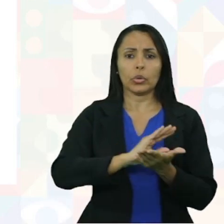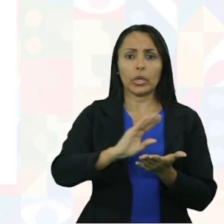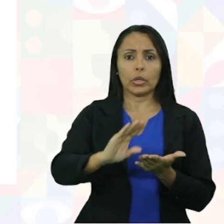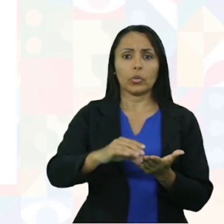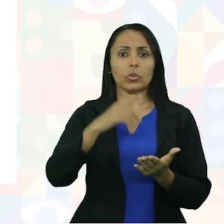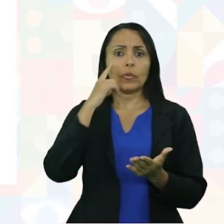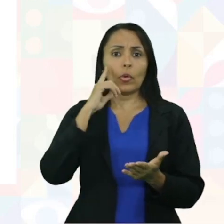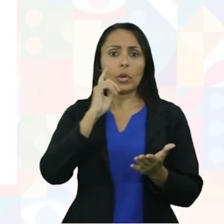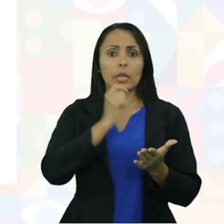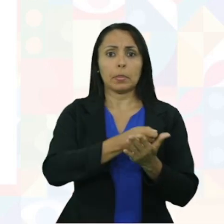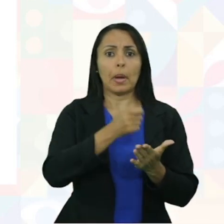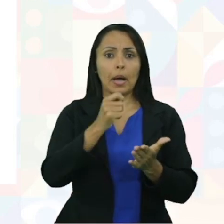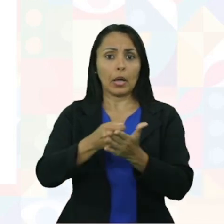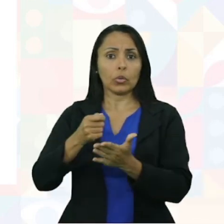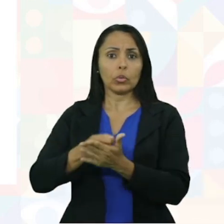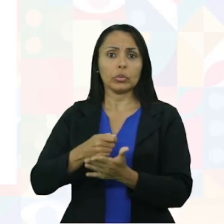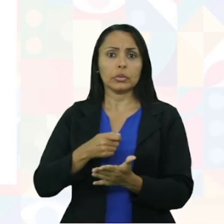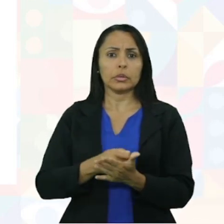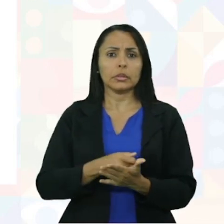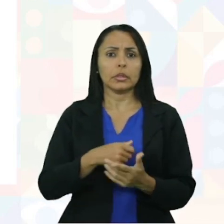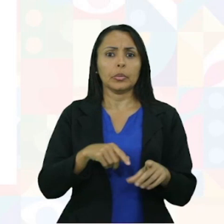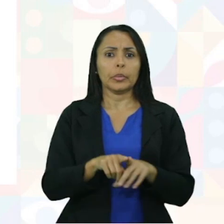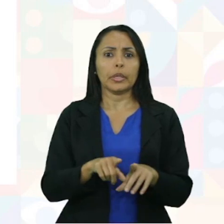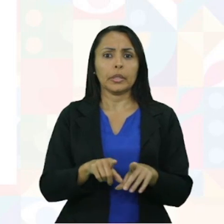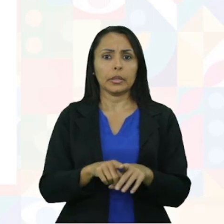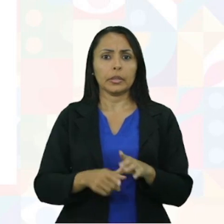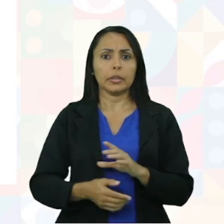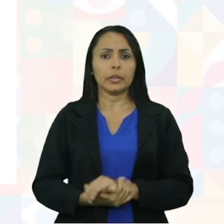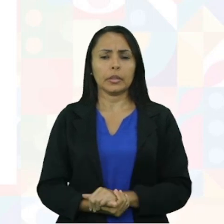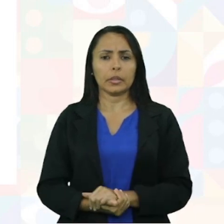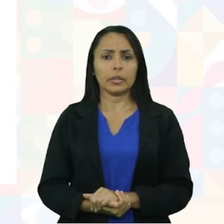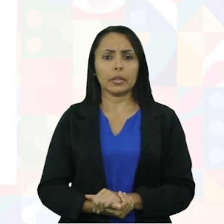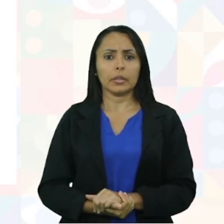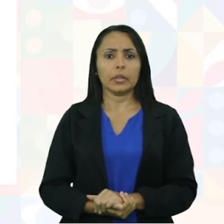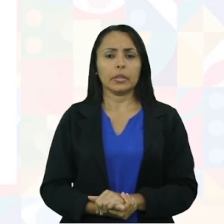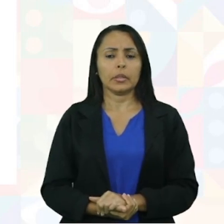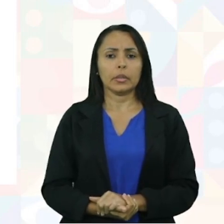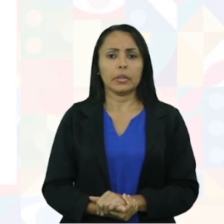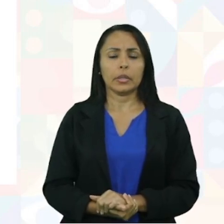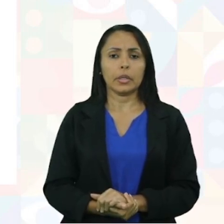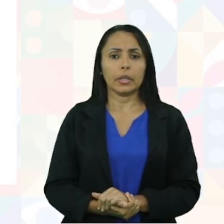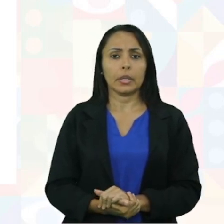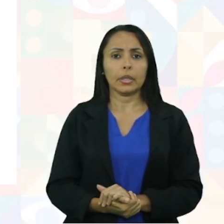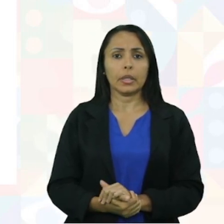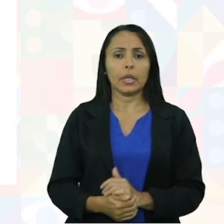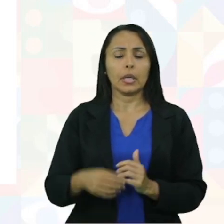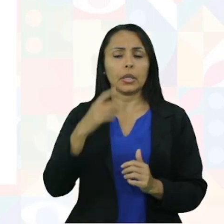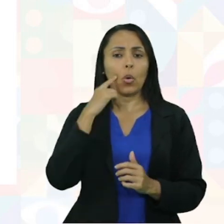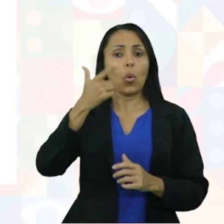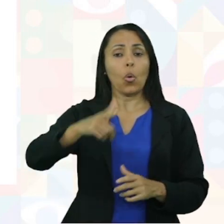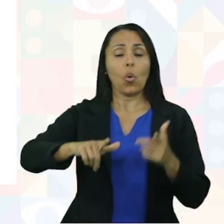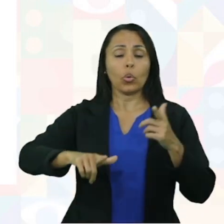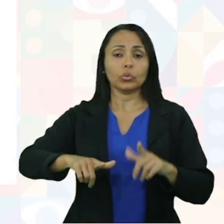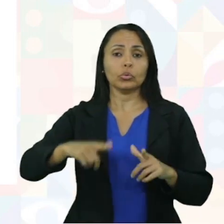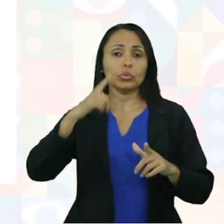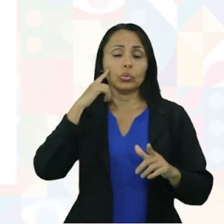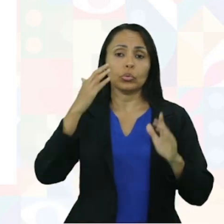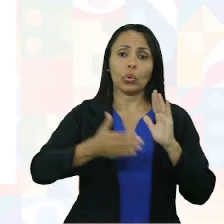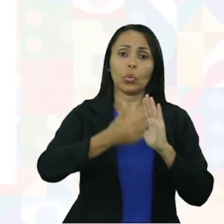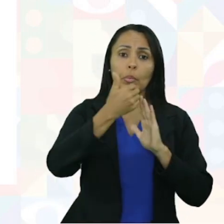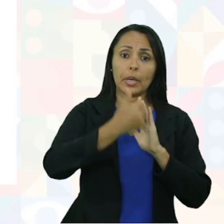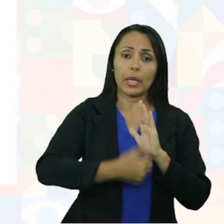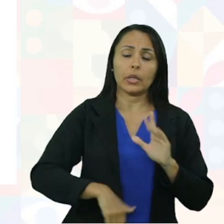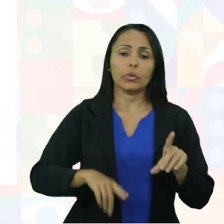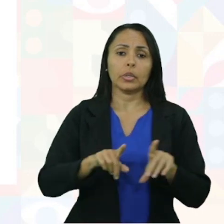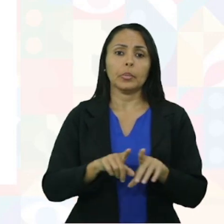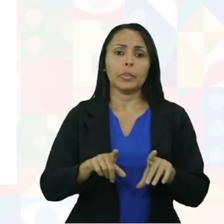depositados, assim como das aplicações financeiras. Então, outros documentos que concorram